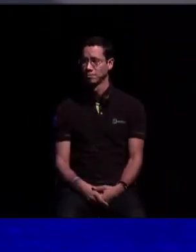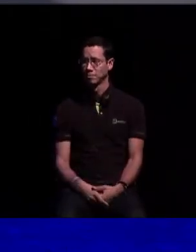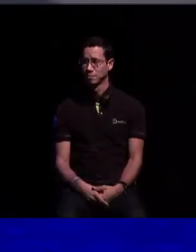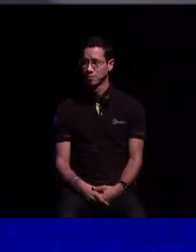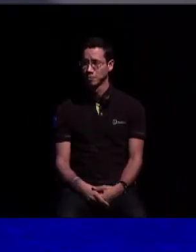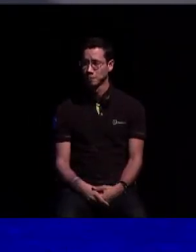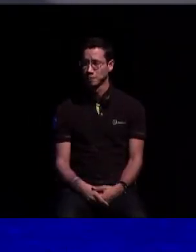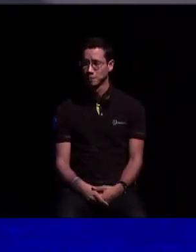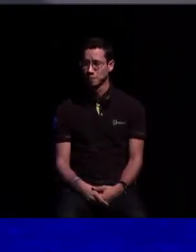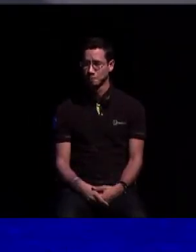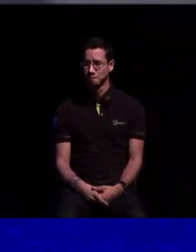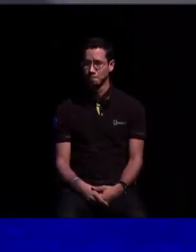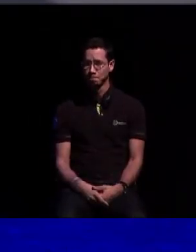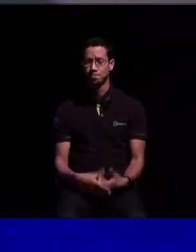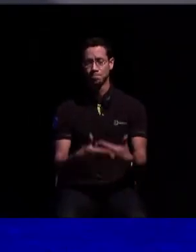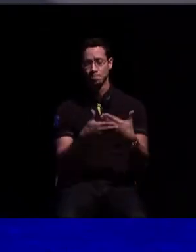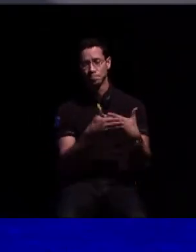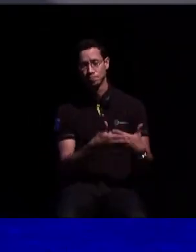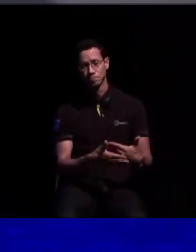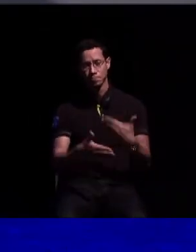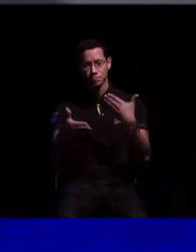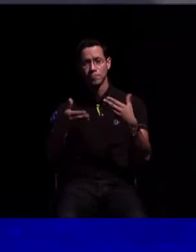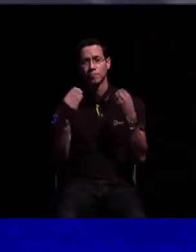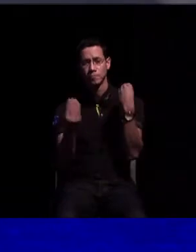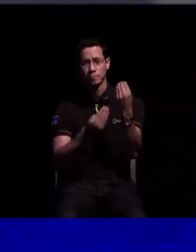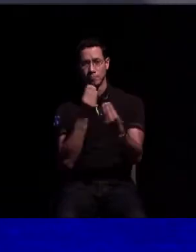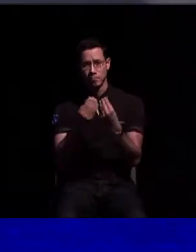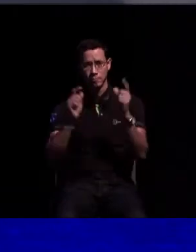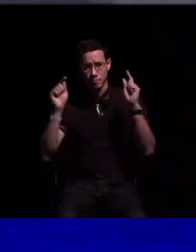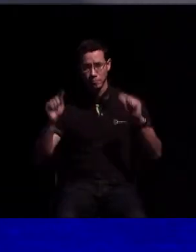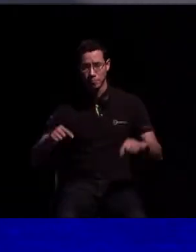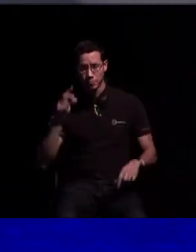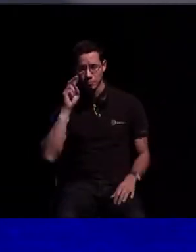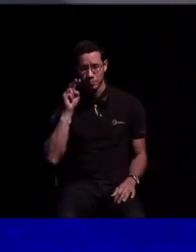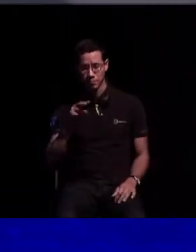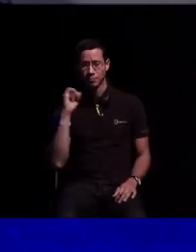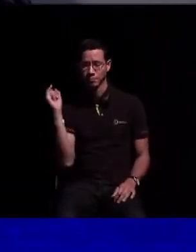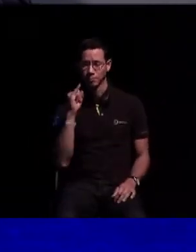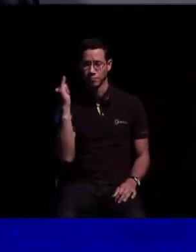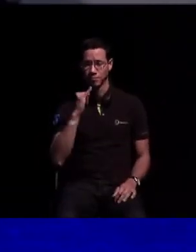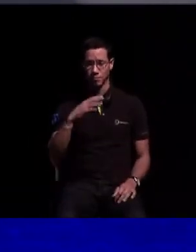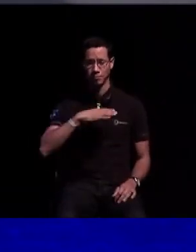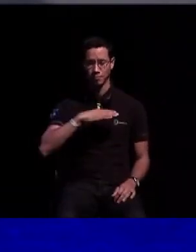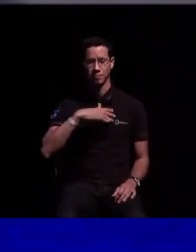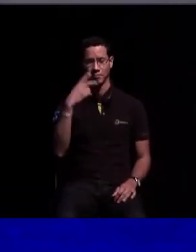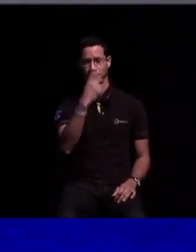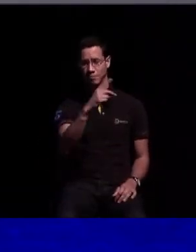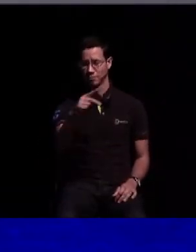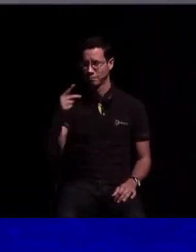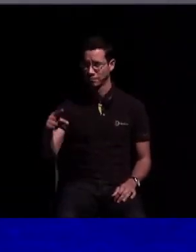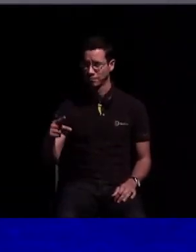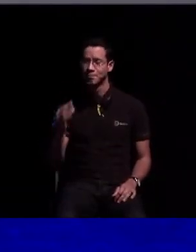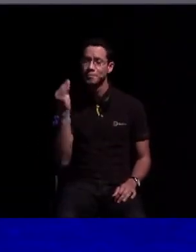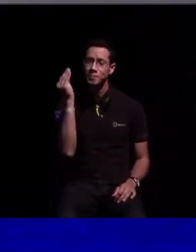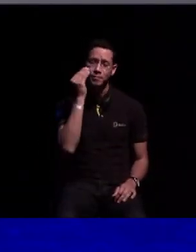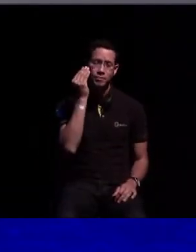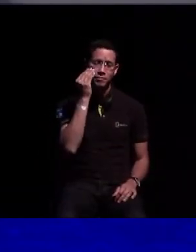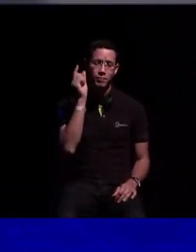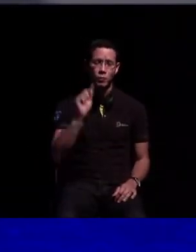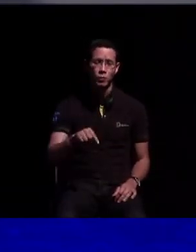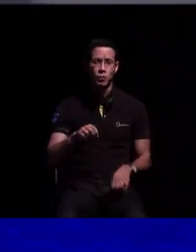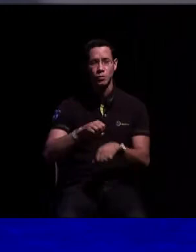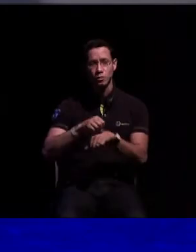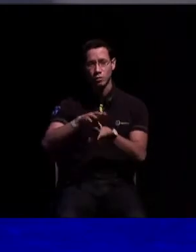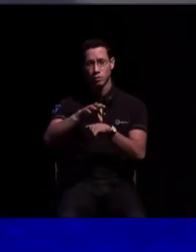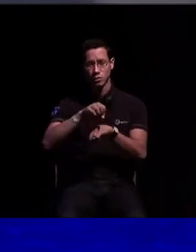E eu passei a ver exatamente de que modo isso pode ser importante para a atividade de vocês. Aqui é uma tentativa de jogar